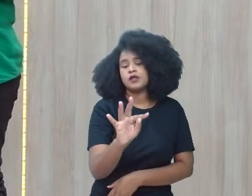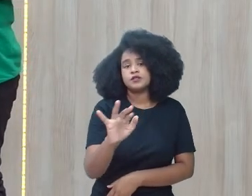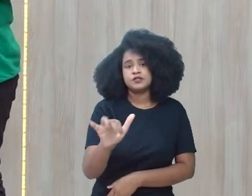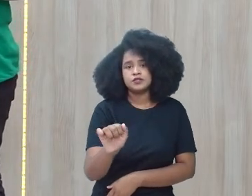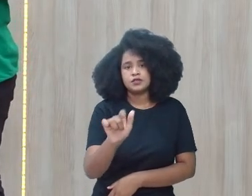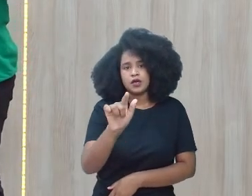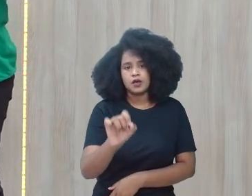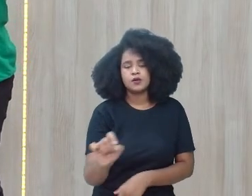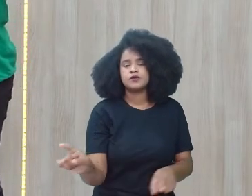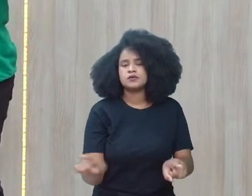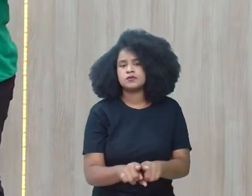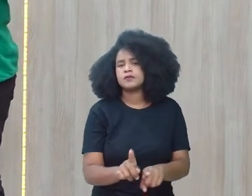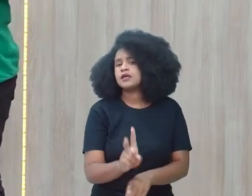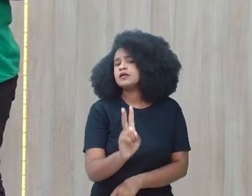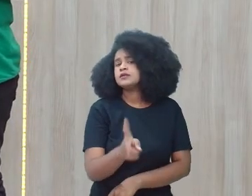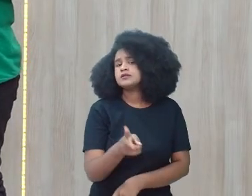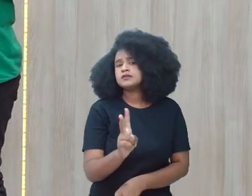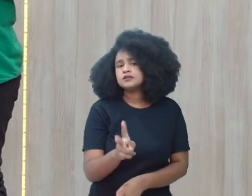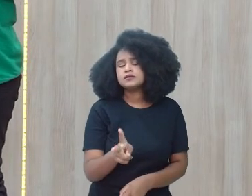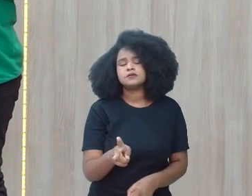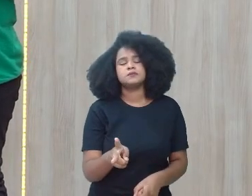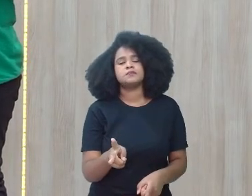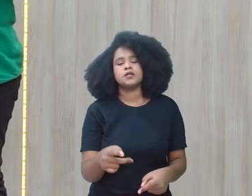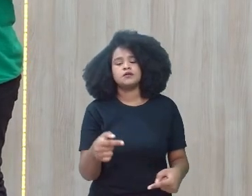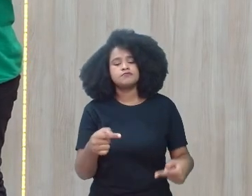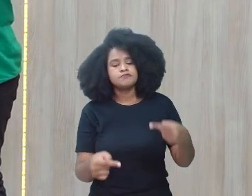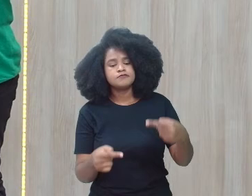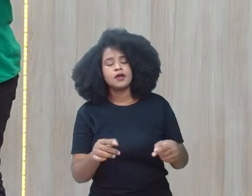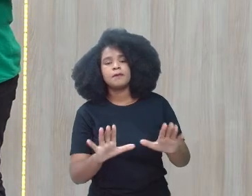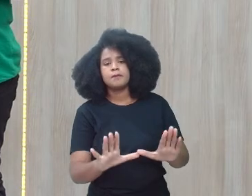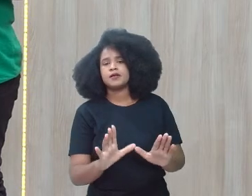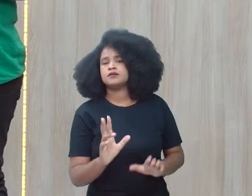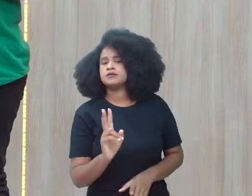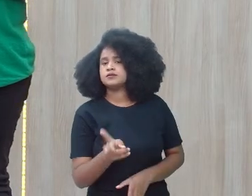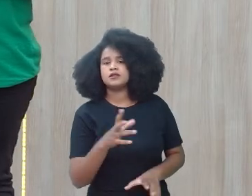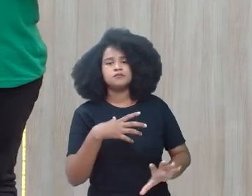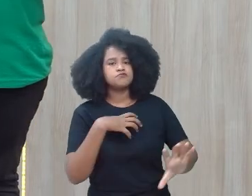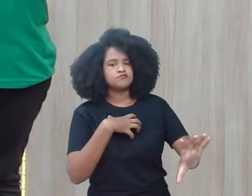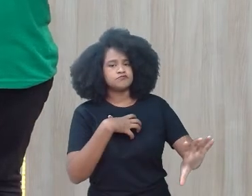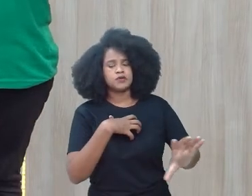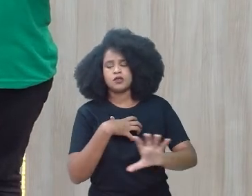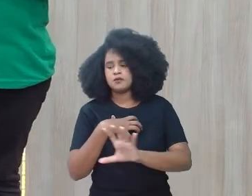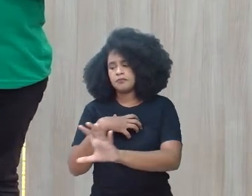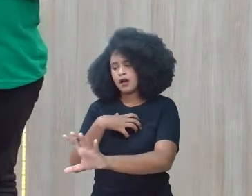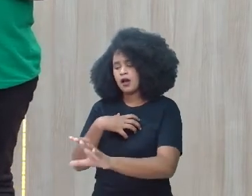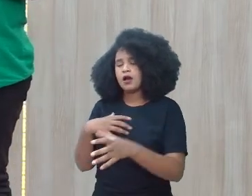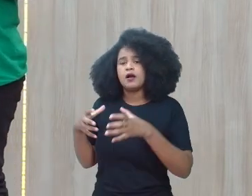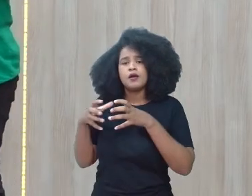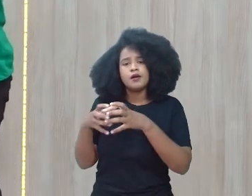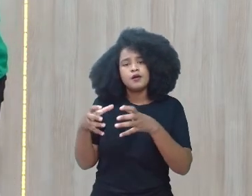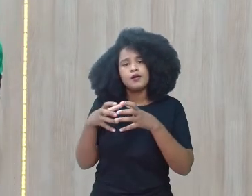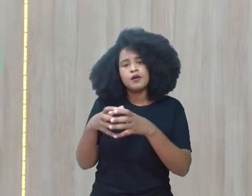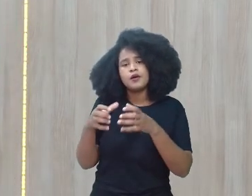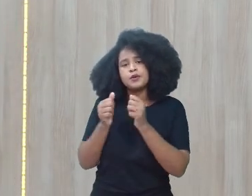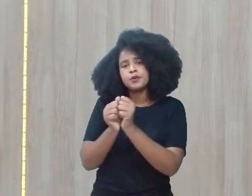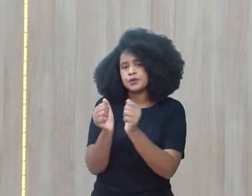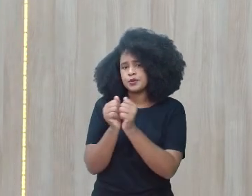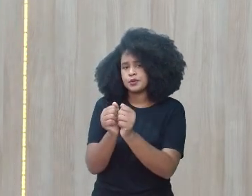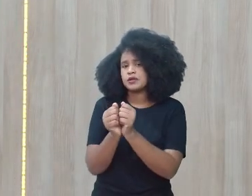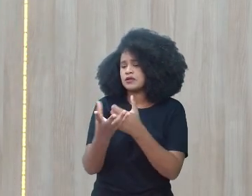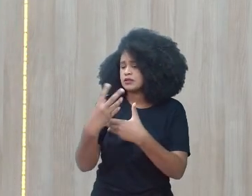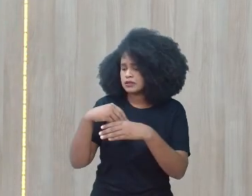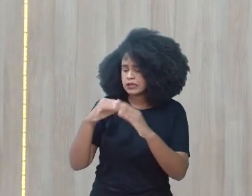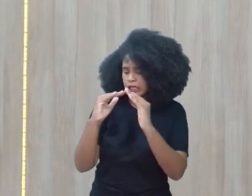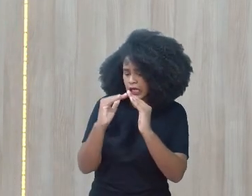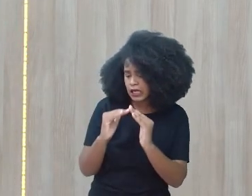também, né? Manter esse espírito, não é? Solidário, não é? Companheirismo dentro da escola, dentro de